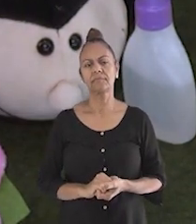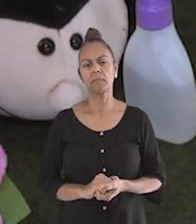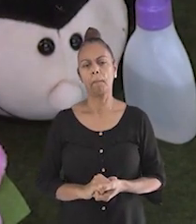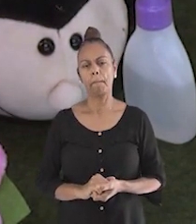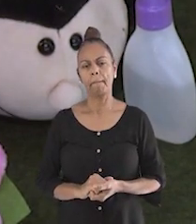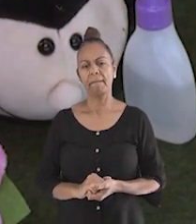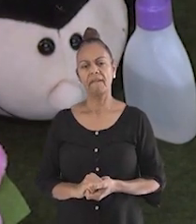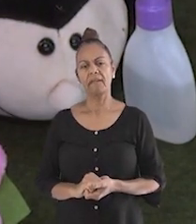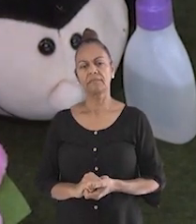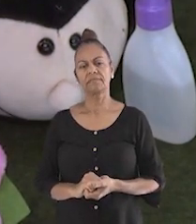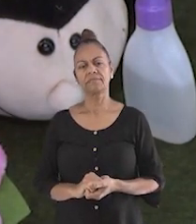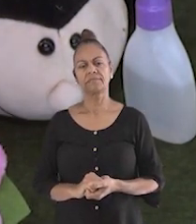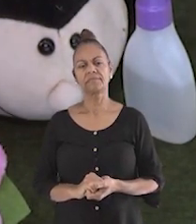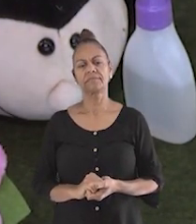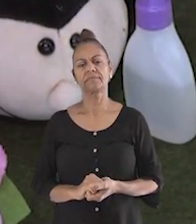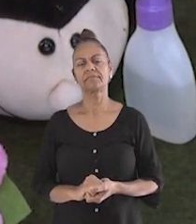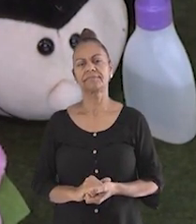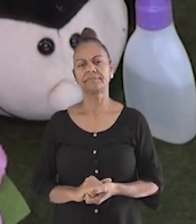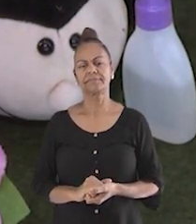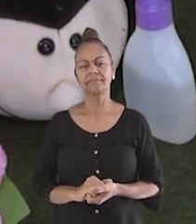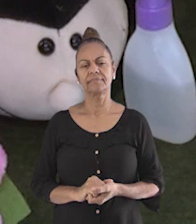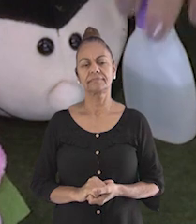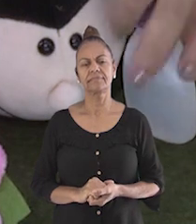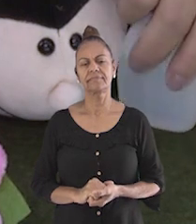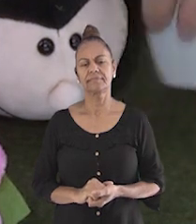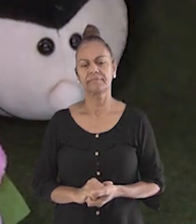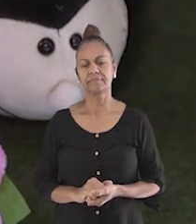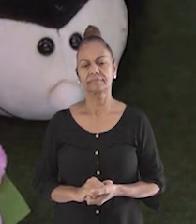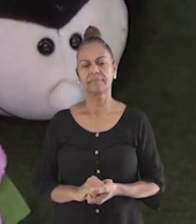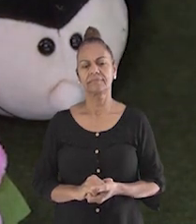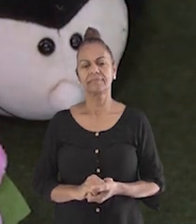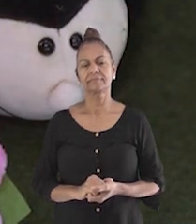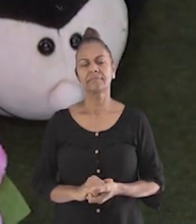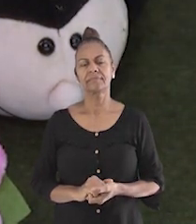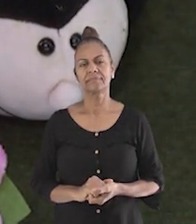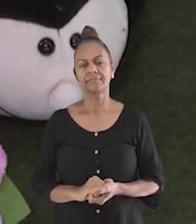colar a asa da borboleta.